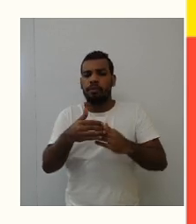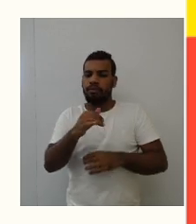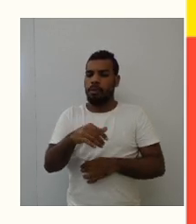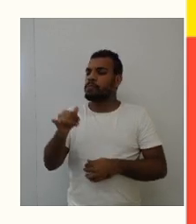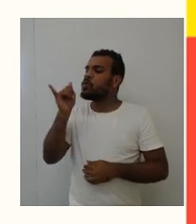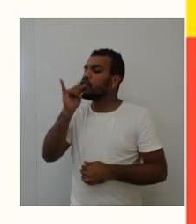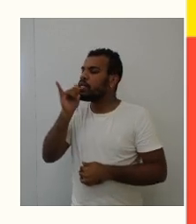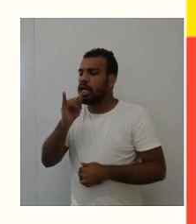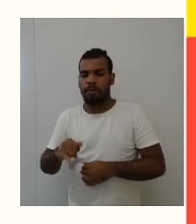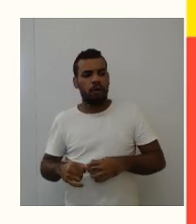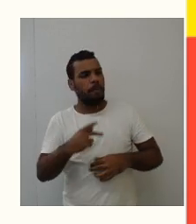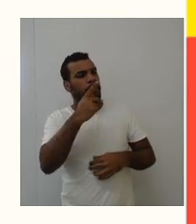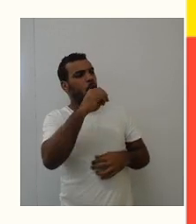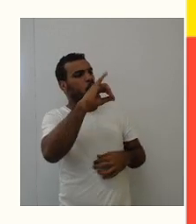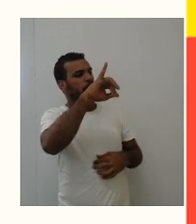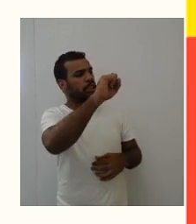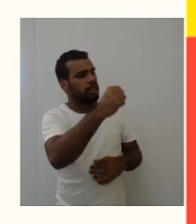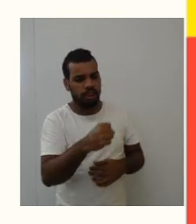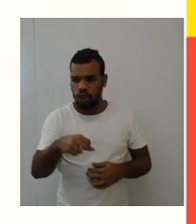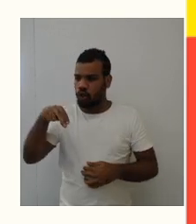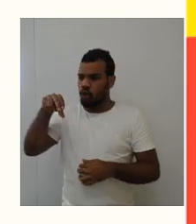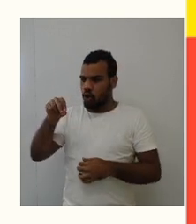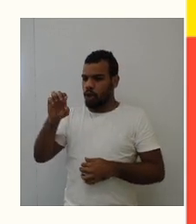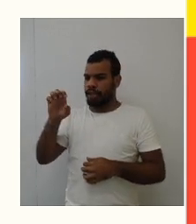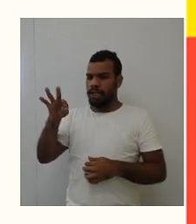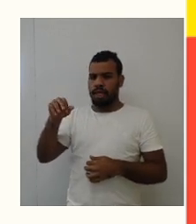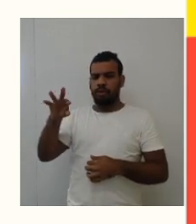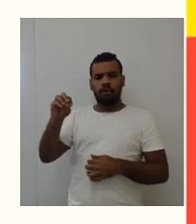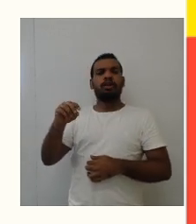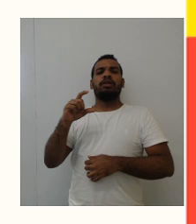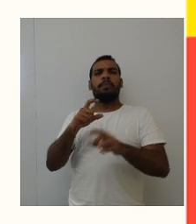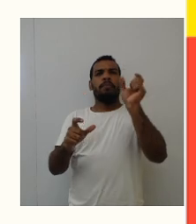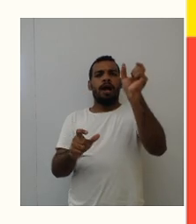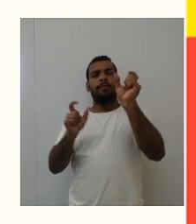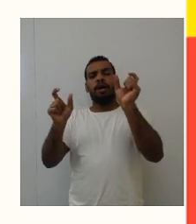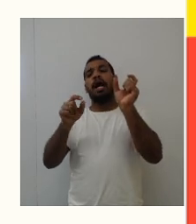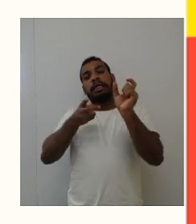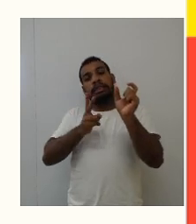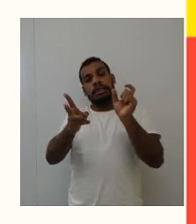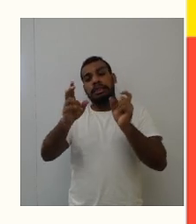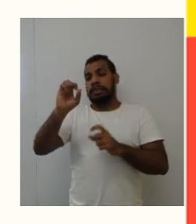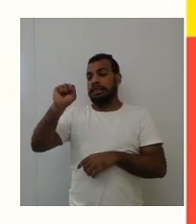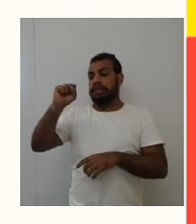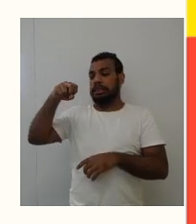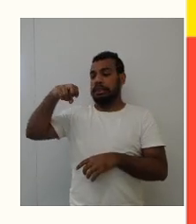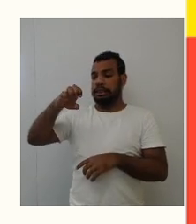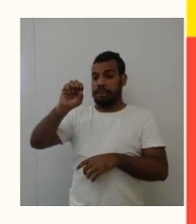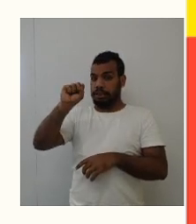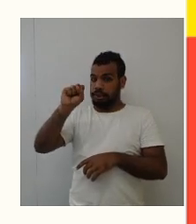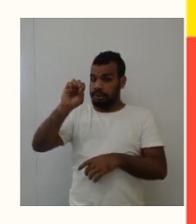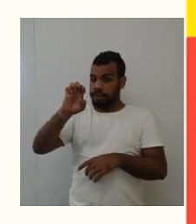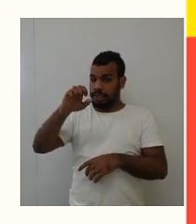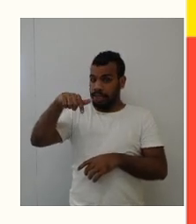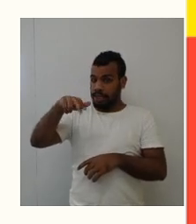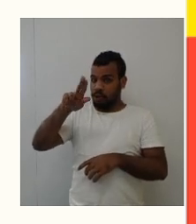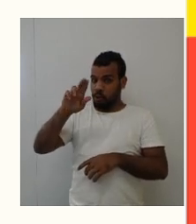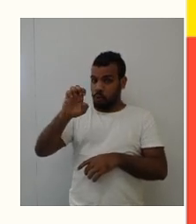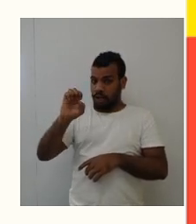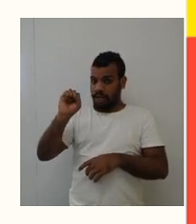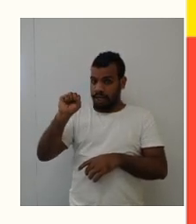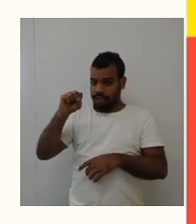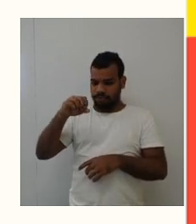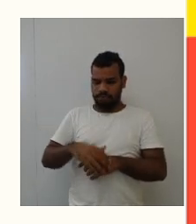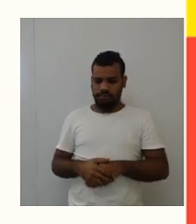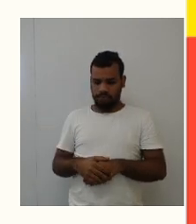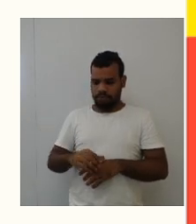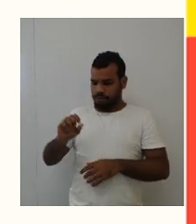pelo pois, pelo no entanto. E o sequencial indica o quê, minha gente? Sequência, continuidade. Então, essas palavras, elas estão servindo para